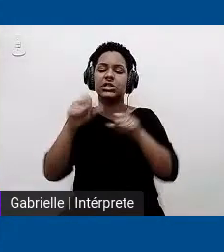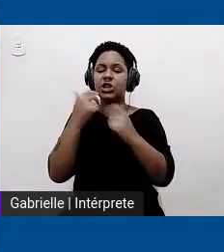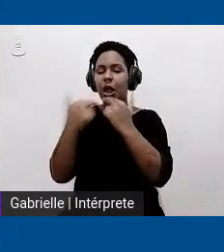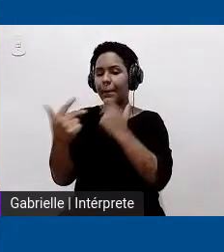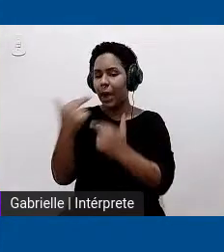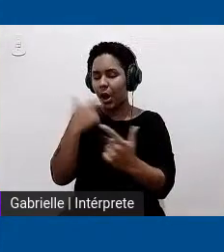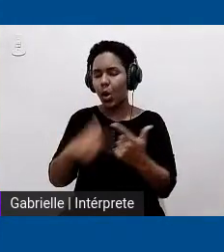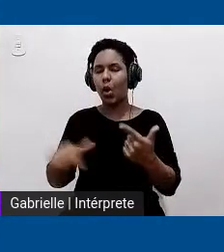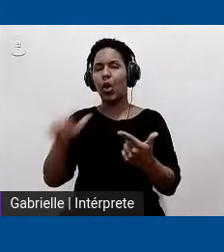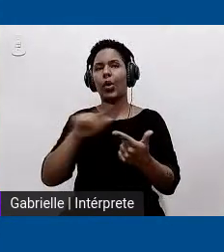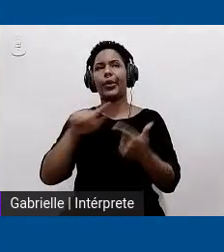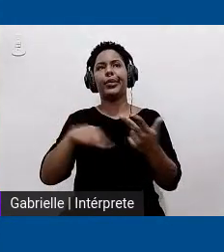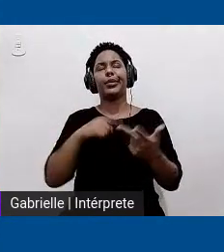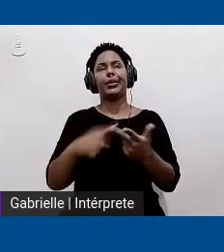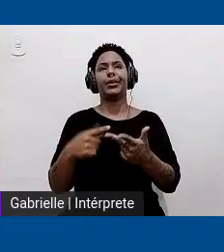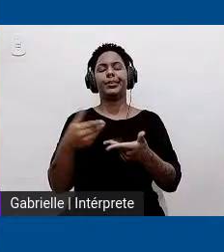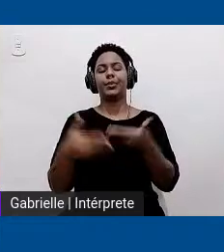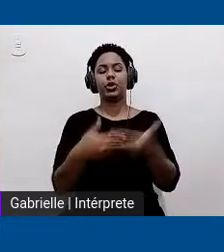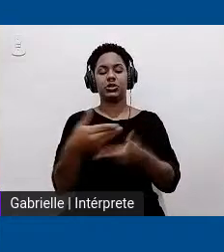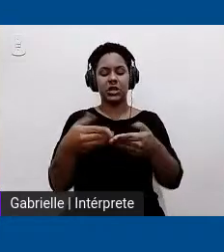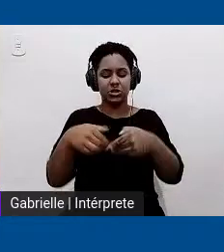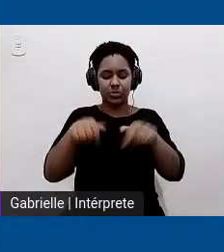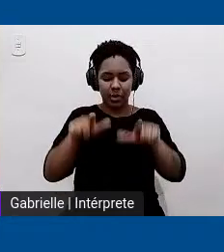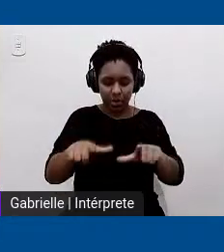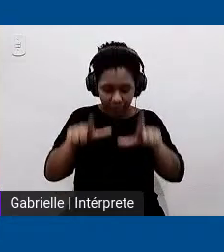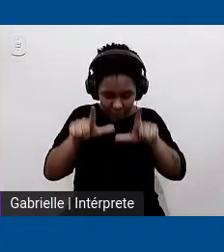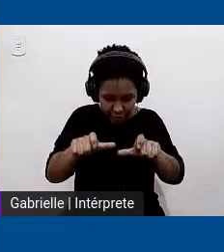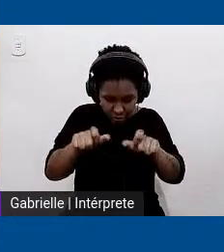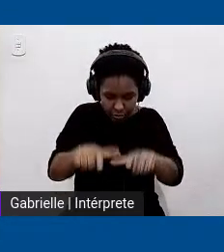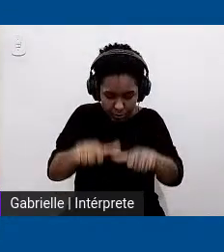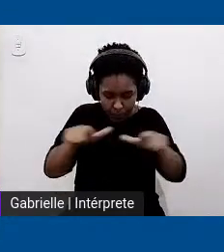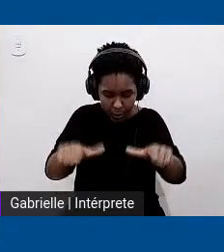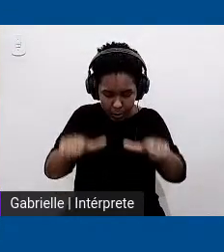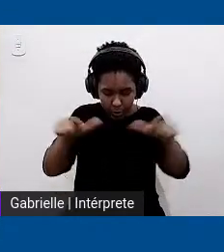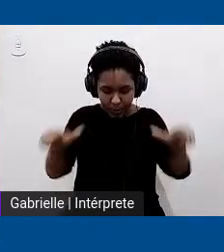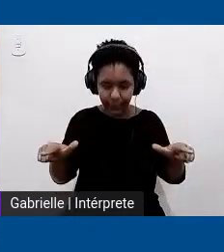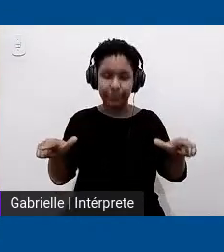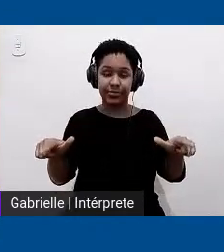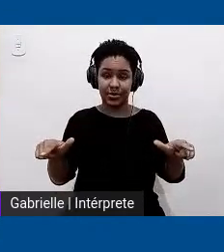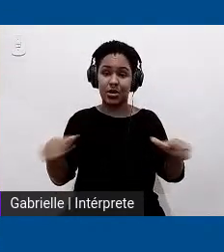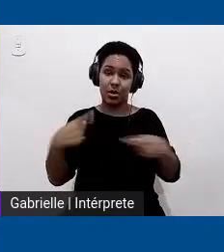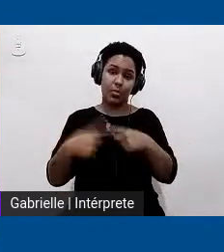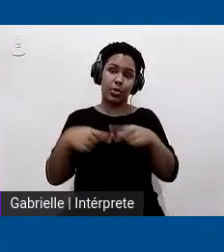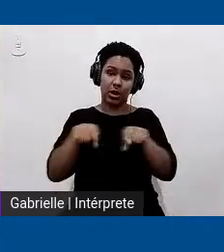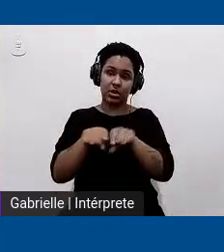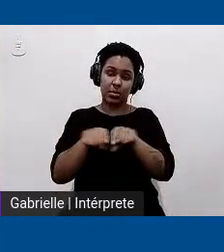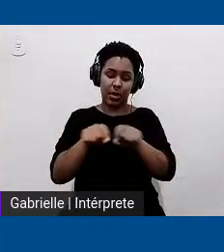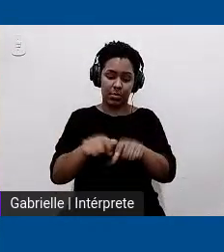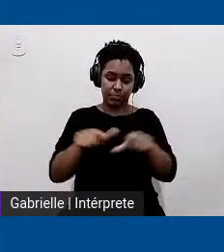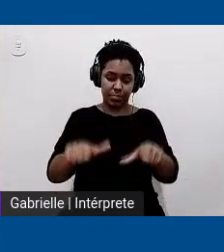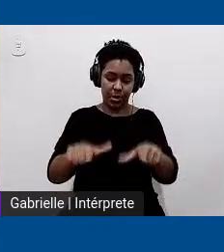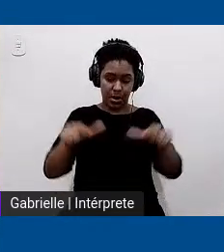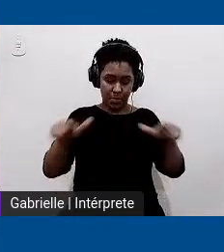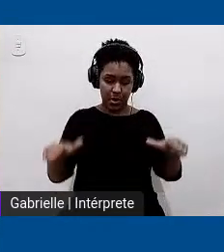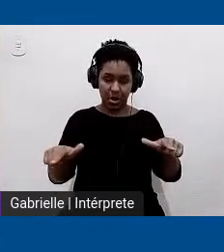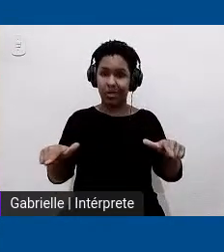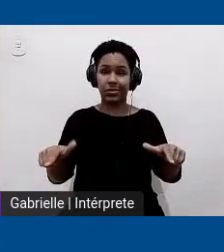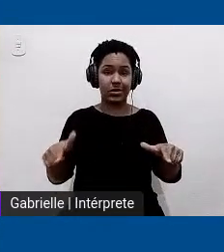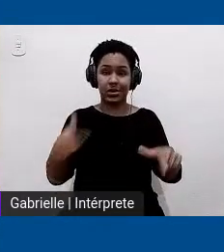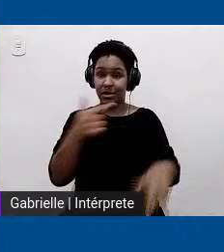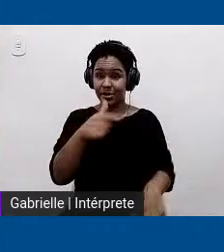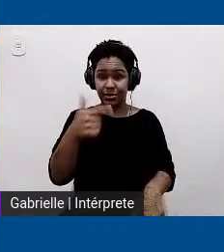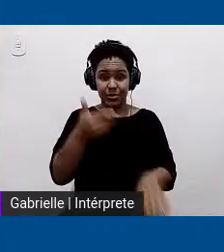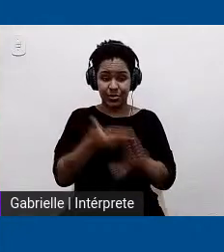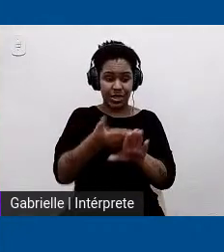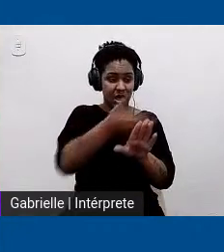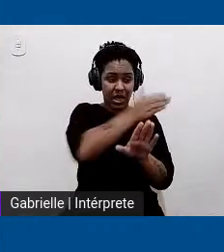processos para ampliação, o uso do ampliador, que o ampliador também é uma coisa que não existe no início,